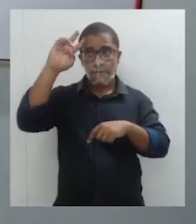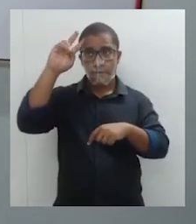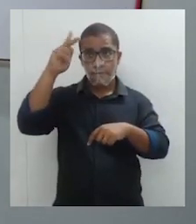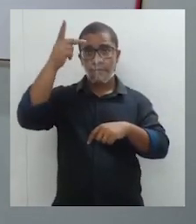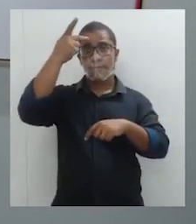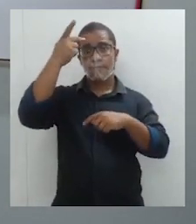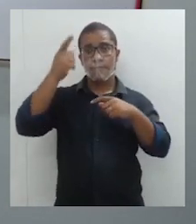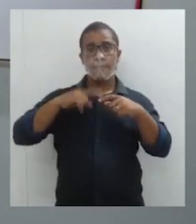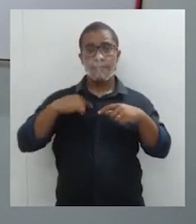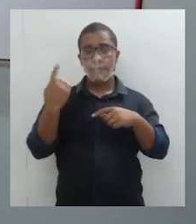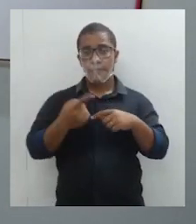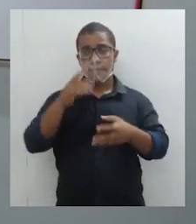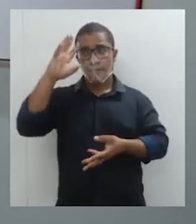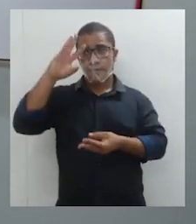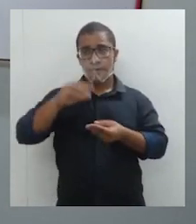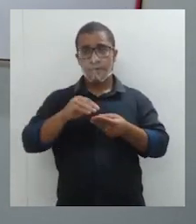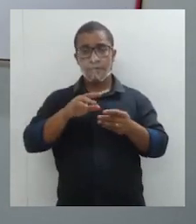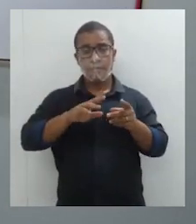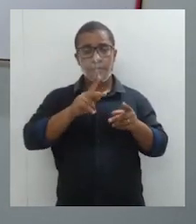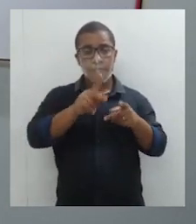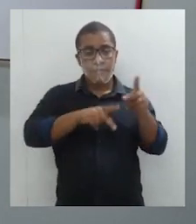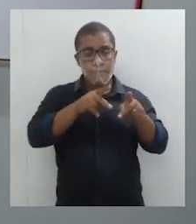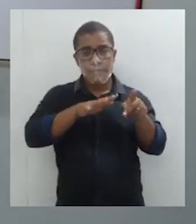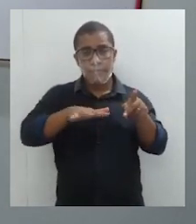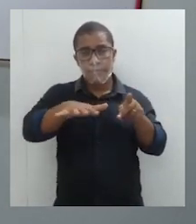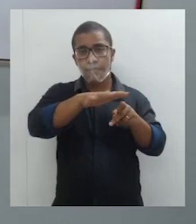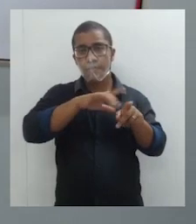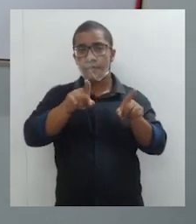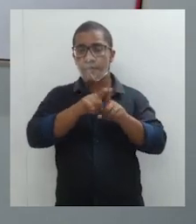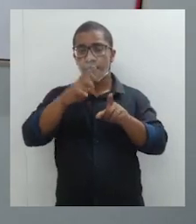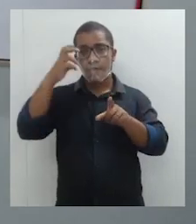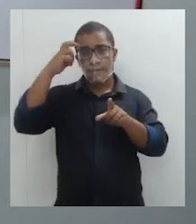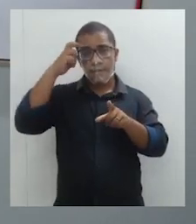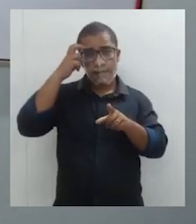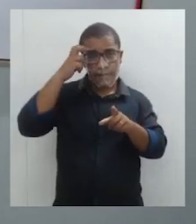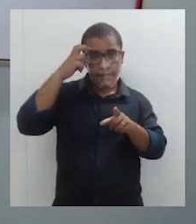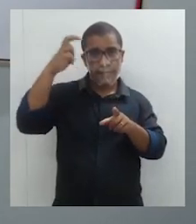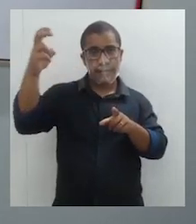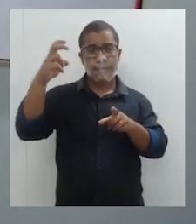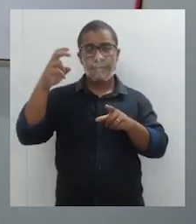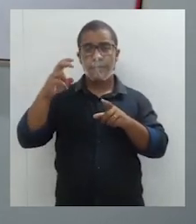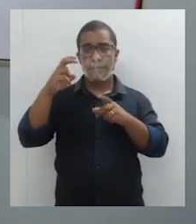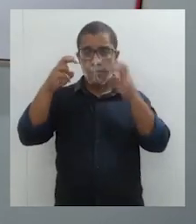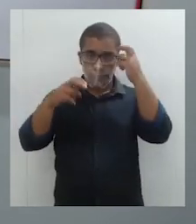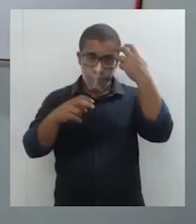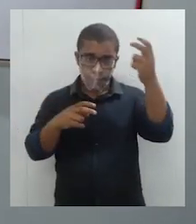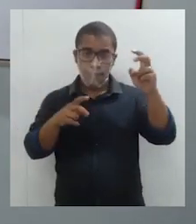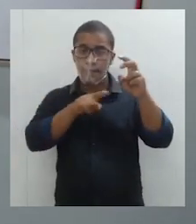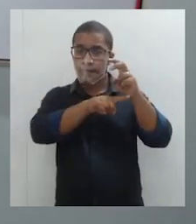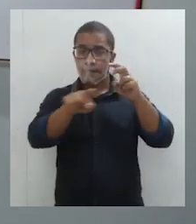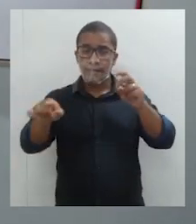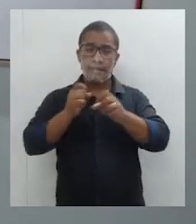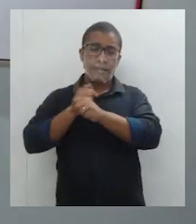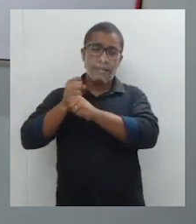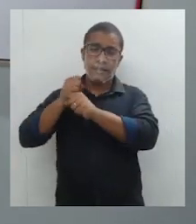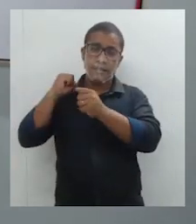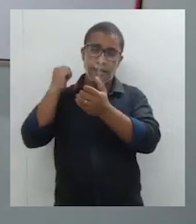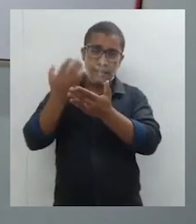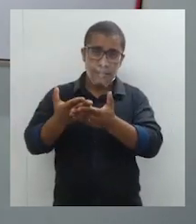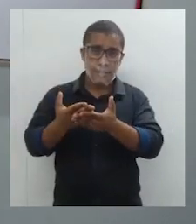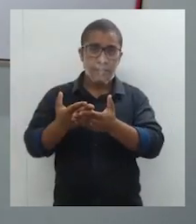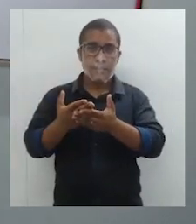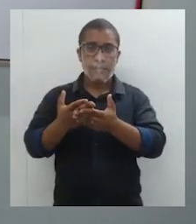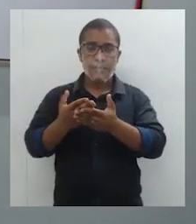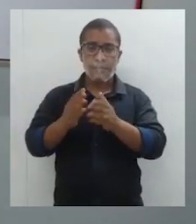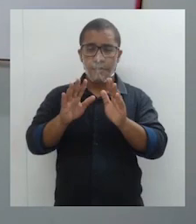conceito acerca desses povos e sua milenar sabedoria e cultura Então vamos